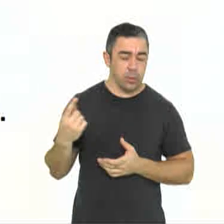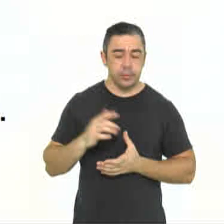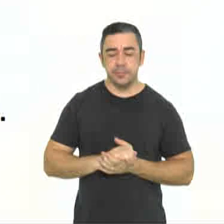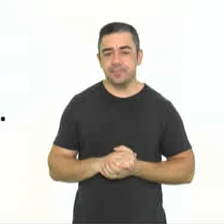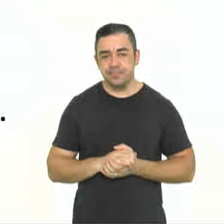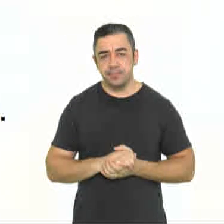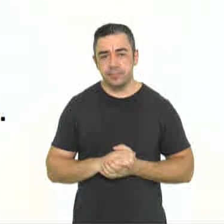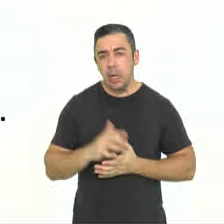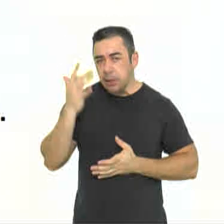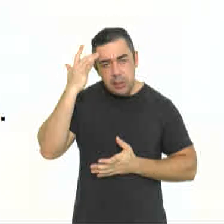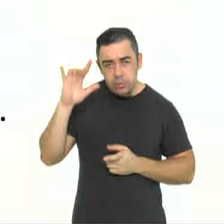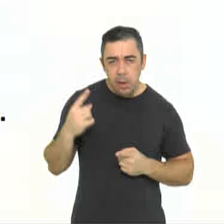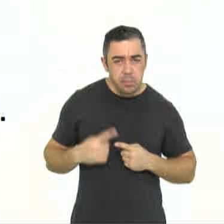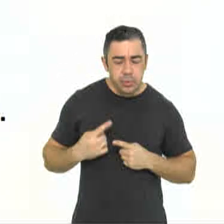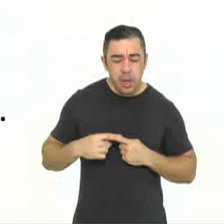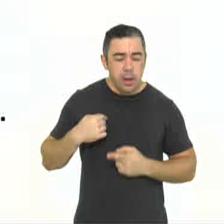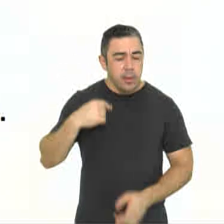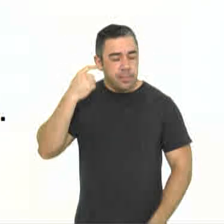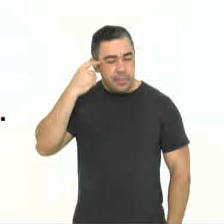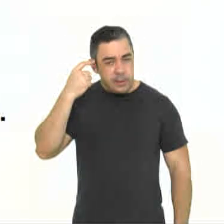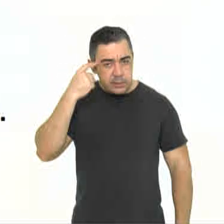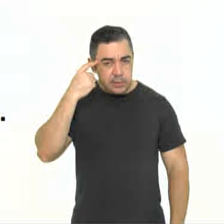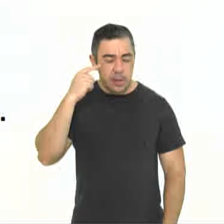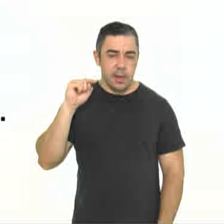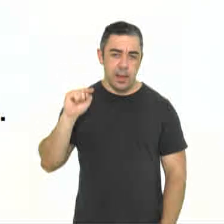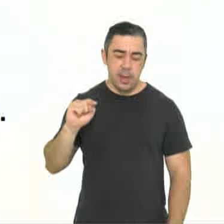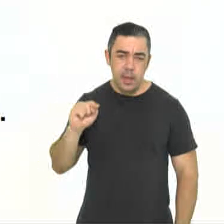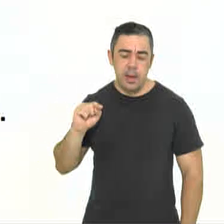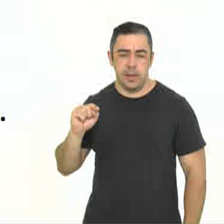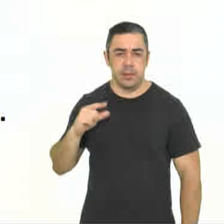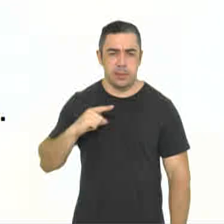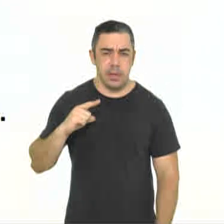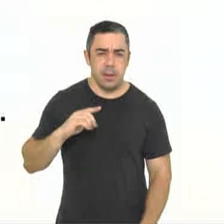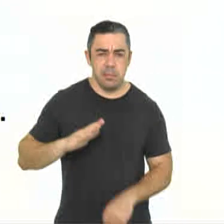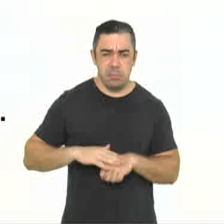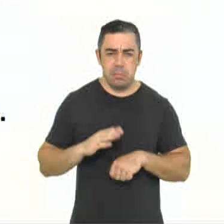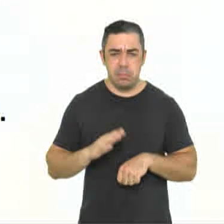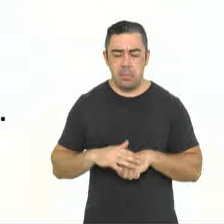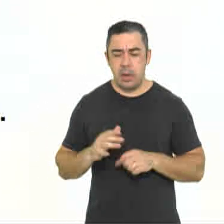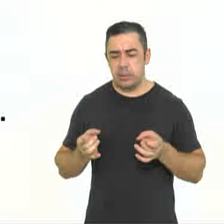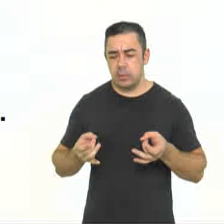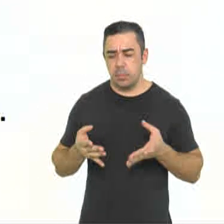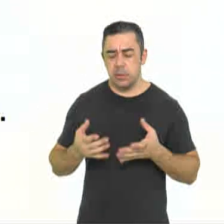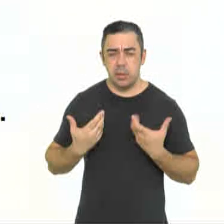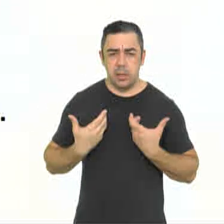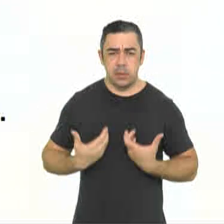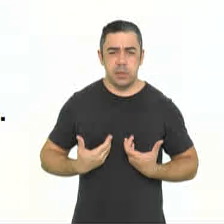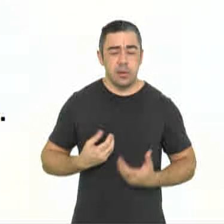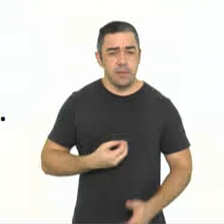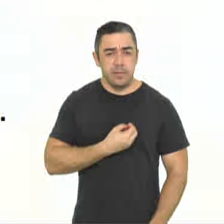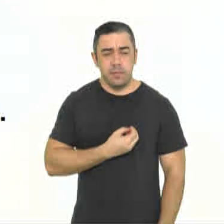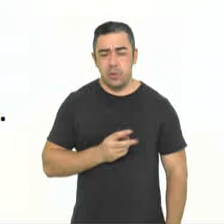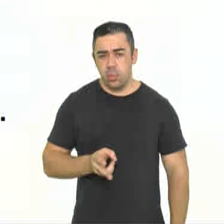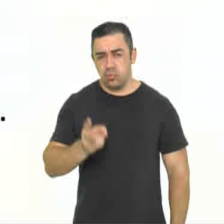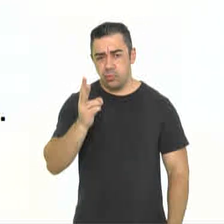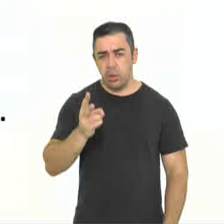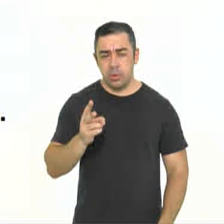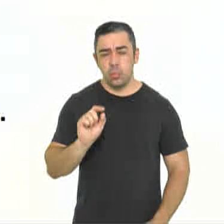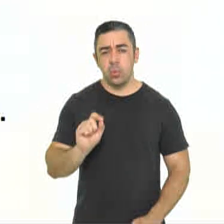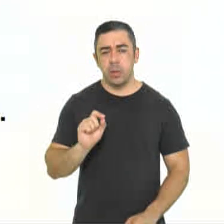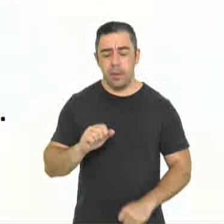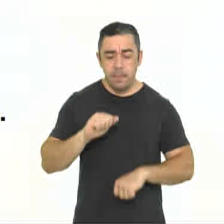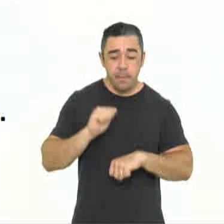sei por que me veio pensar que nesse maltratamento havia mais desleixo e cansaço de viver que mesmo